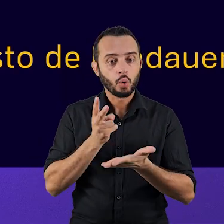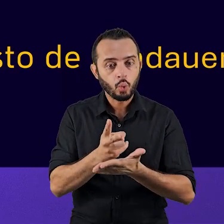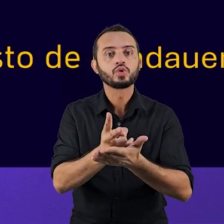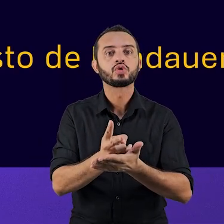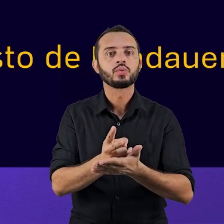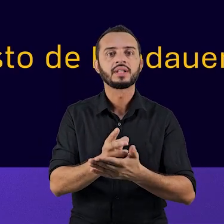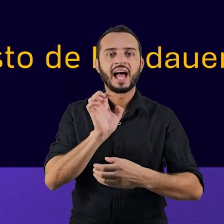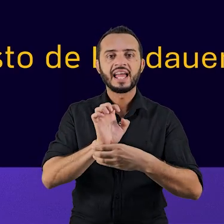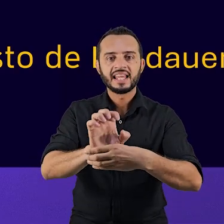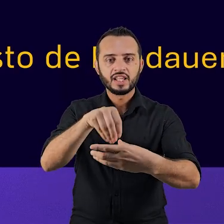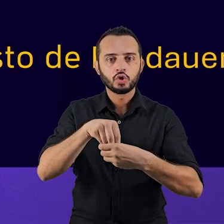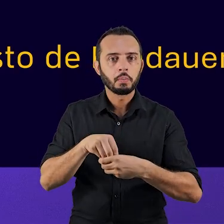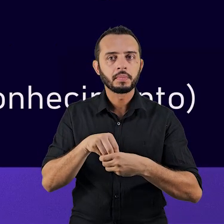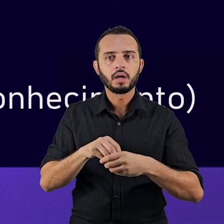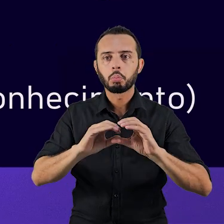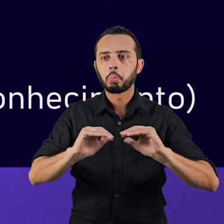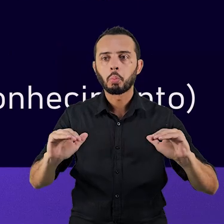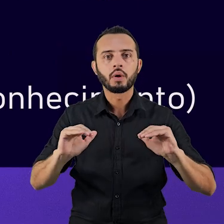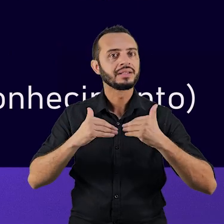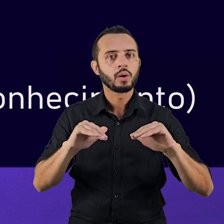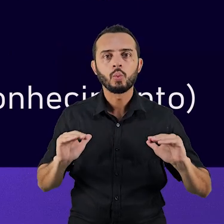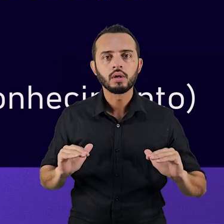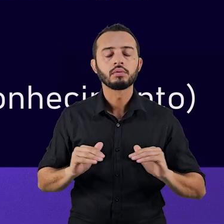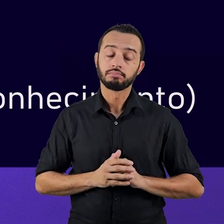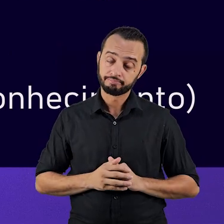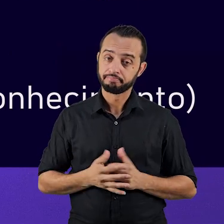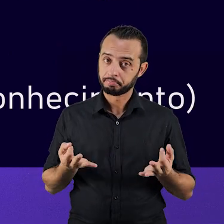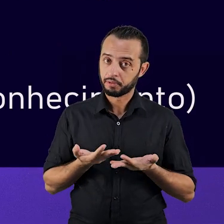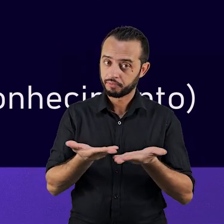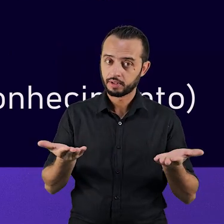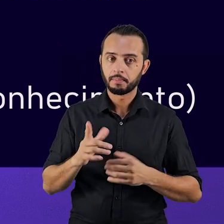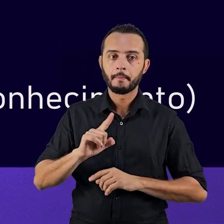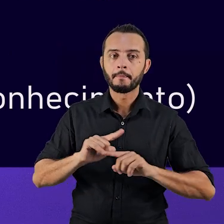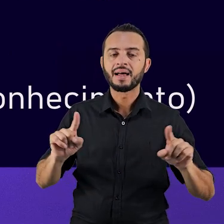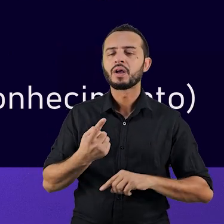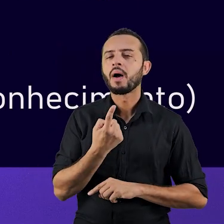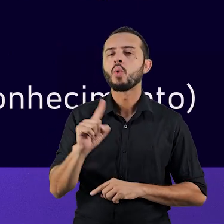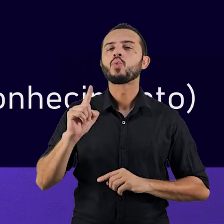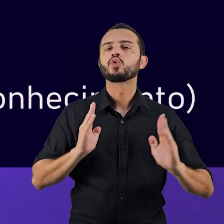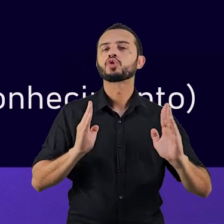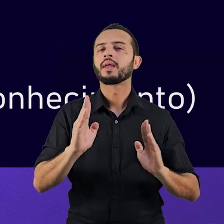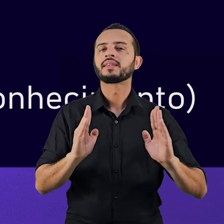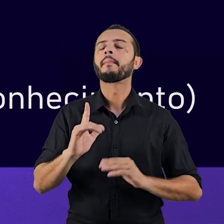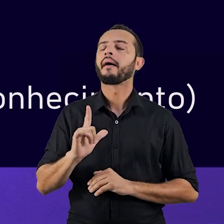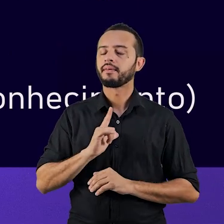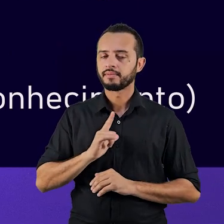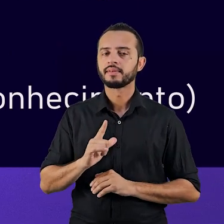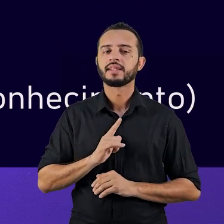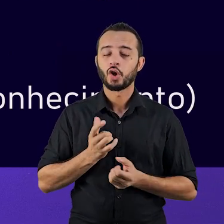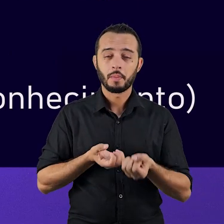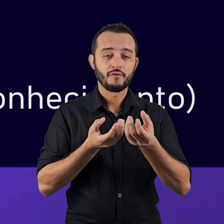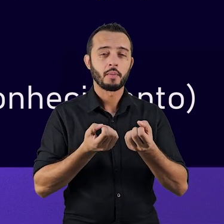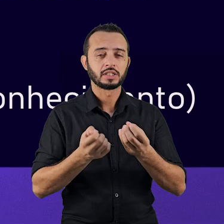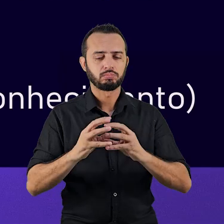se não aumenta a entropia, não tem custo de Launder. Perfeito? Agora, existe uma última etapa na qual existe uma destruição